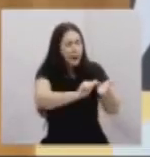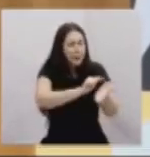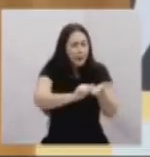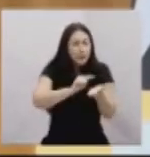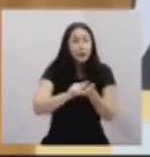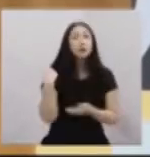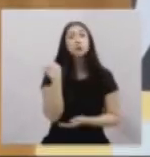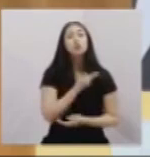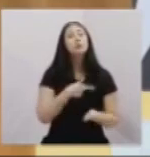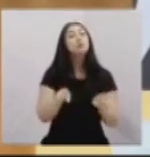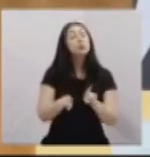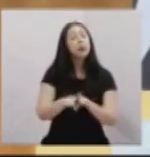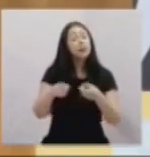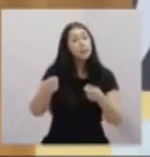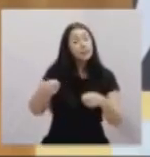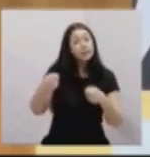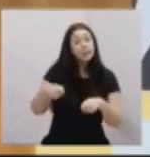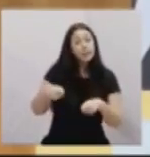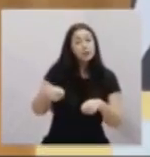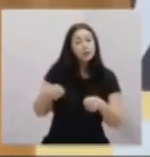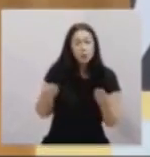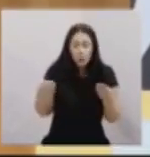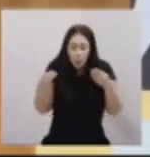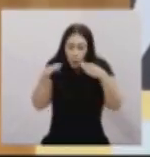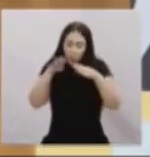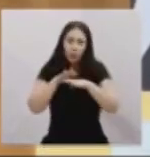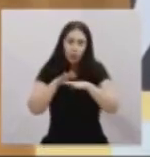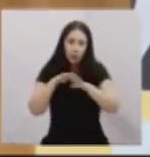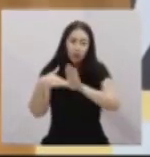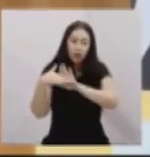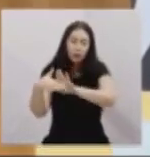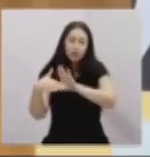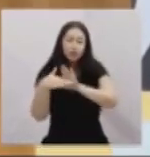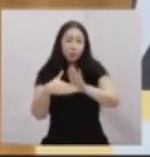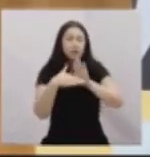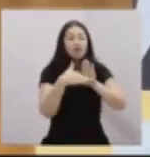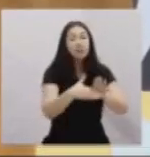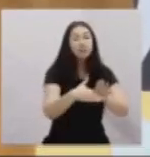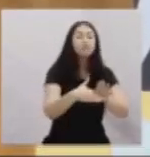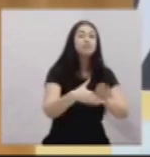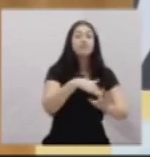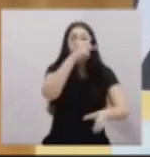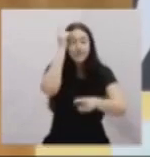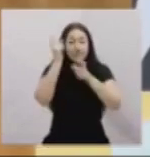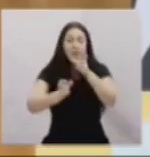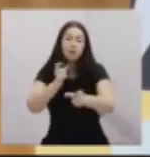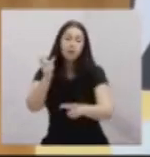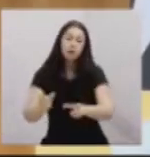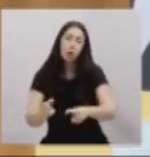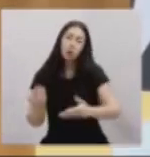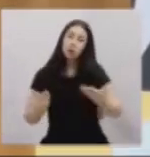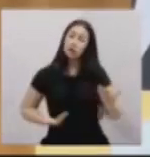religiosos, também devemos lavar os pés uns dos outros, ajudar os nossos semelhantes, servir.